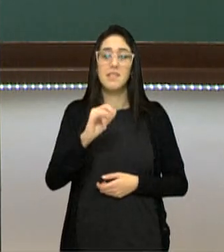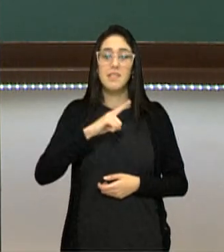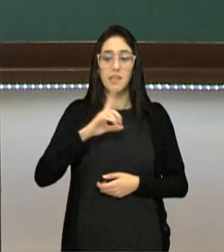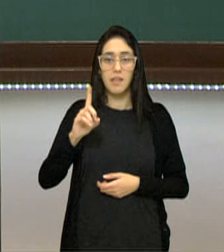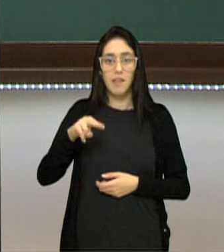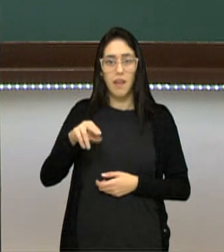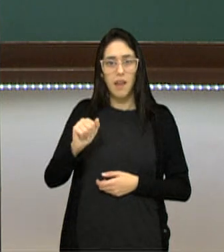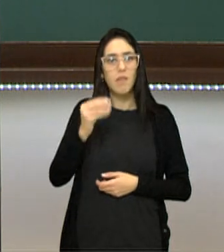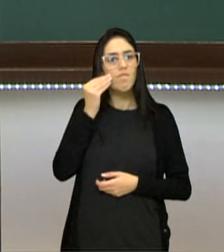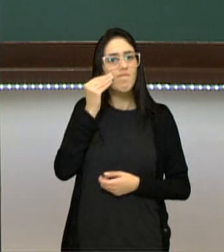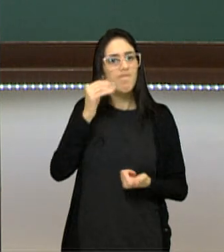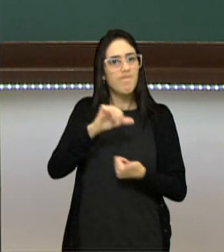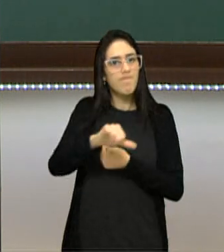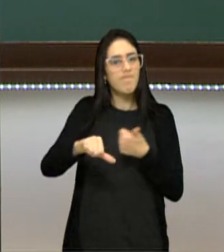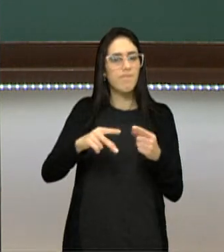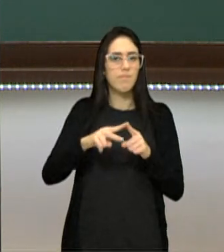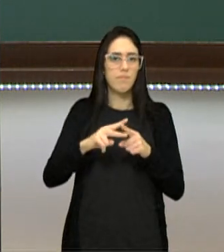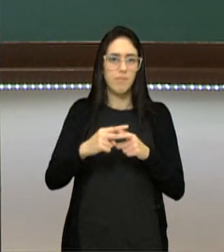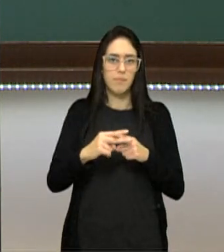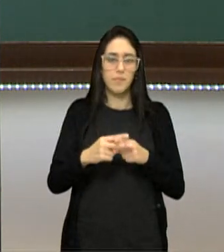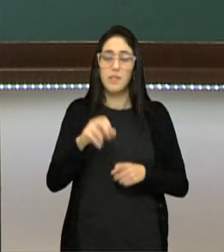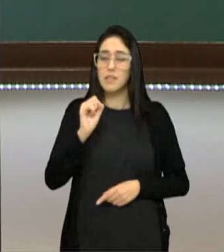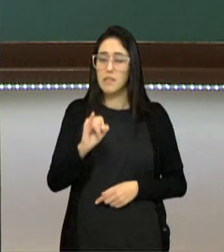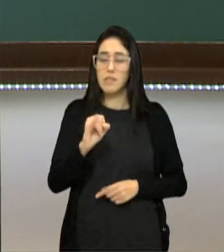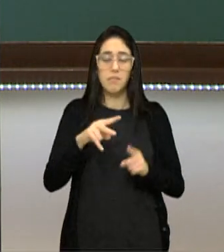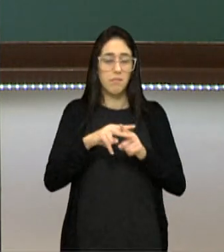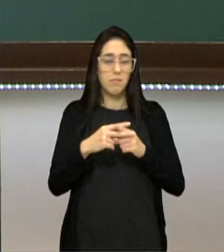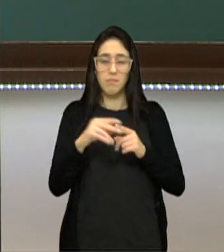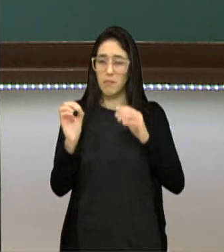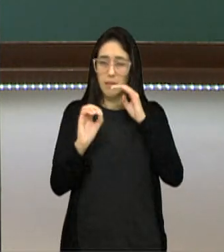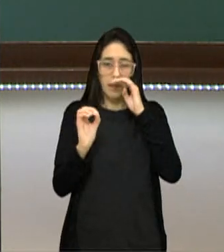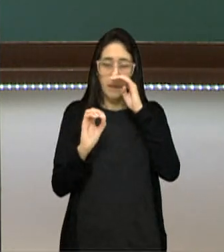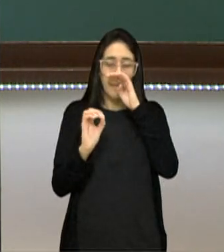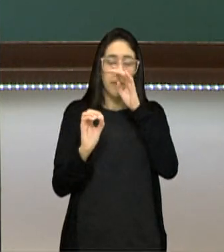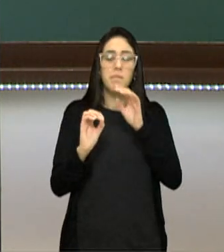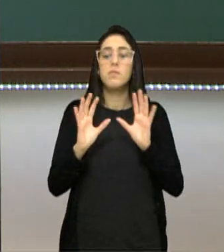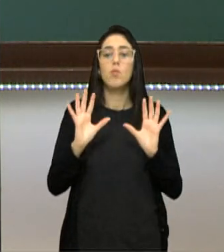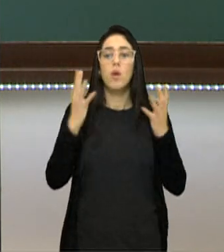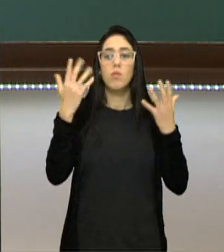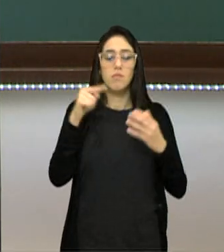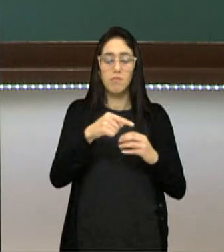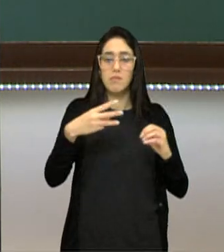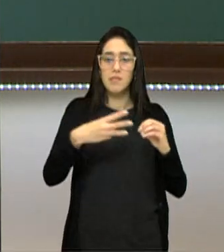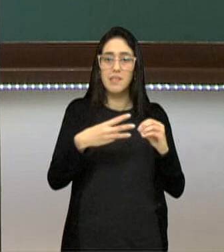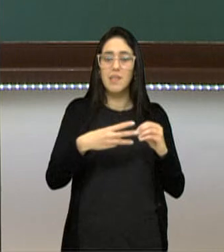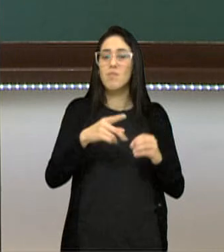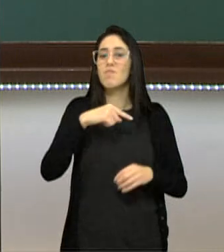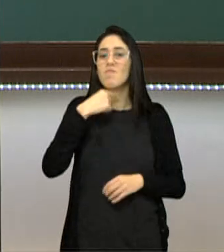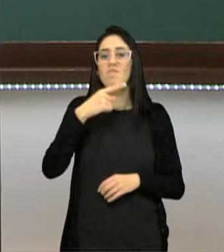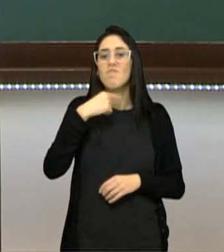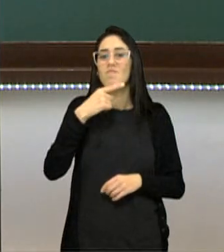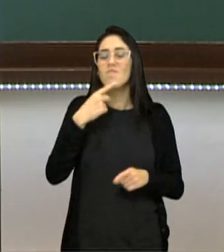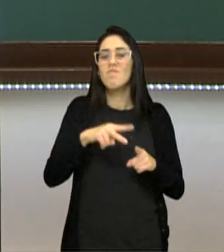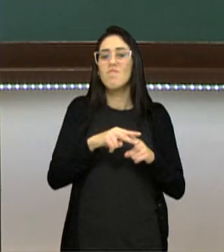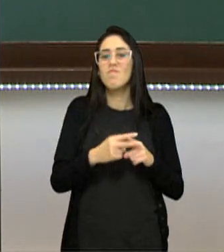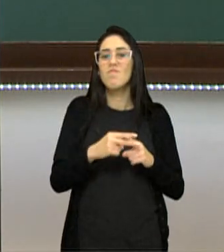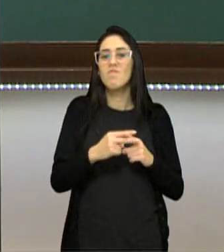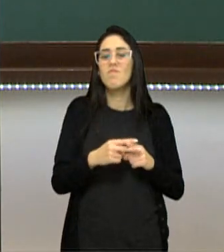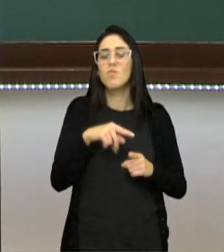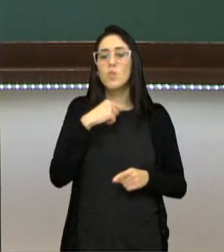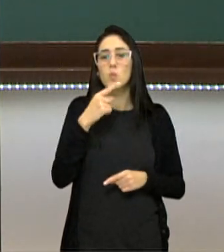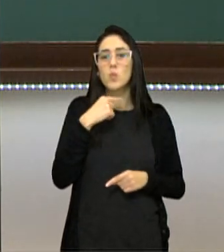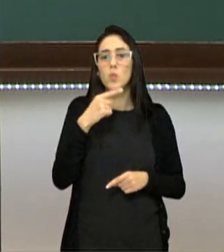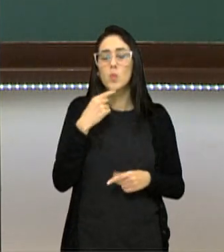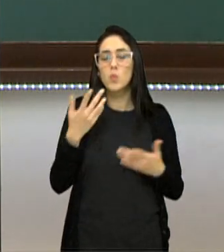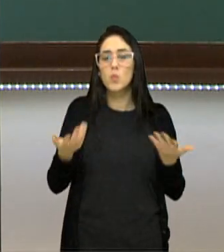tentar repará-lo. O não reparo, a não possibilidade de reparo, a célula não vai conseguir consertar aquilo, ela vai